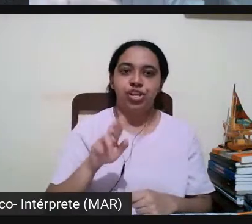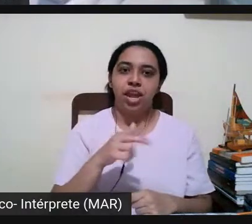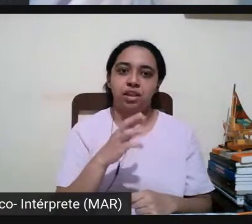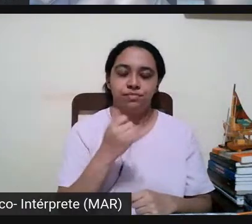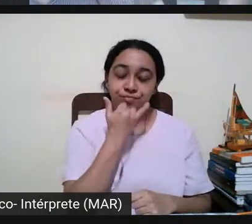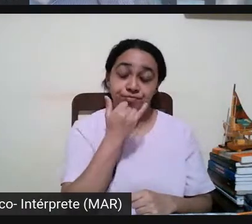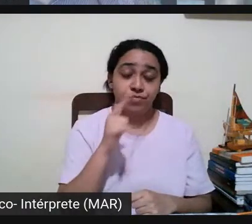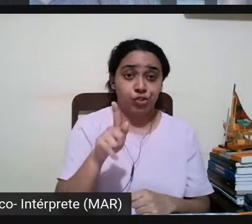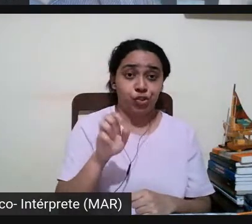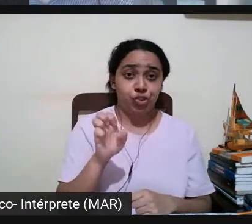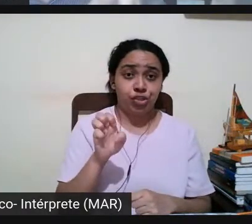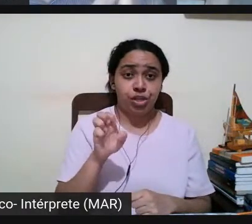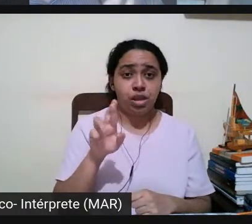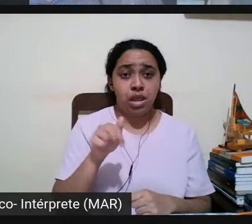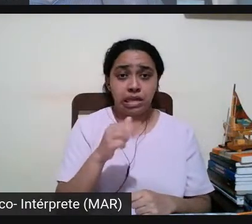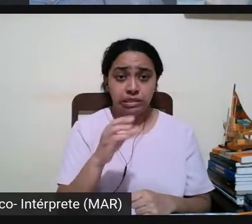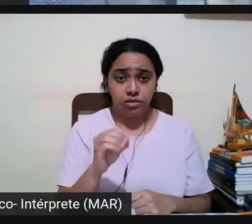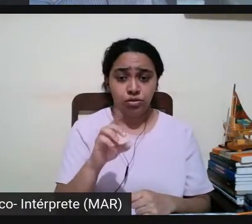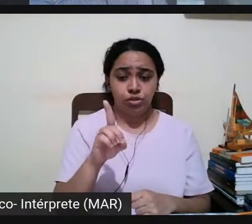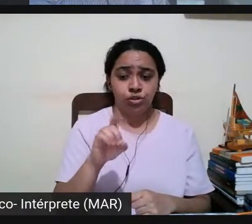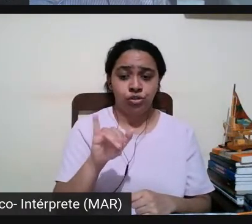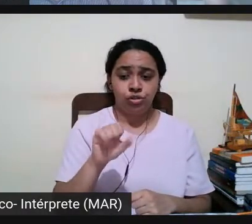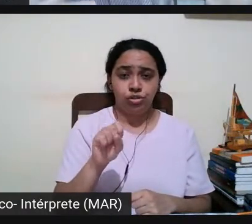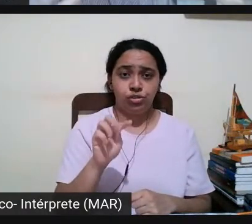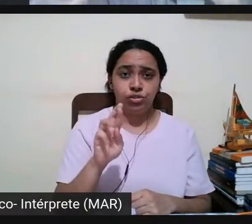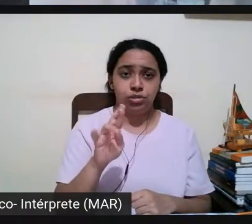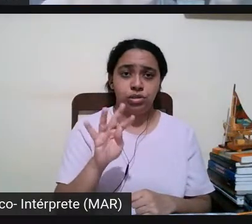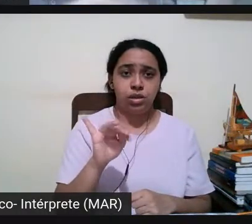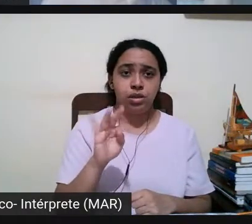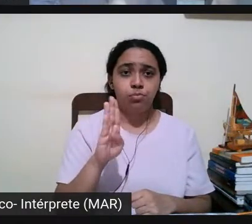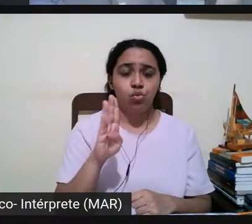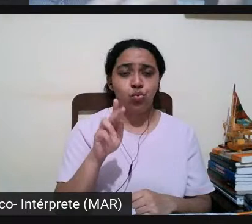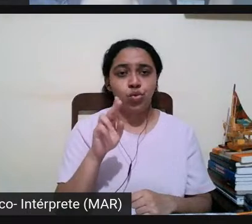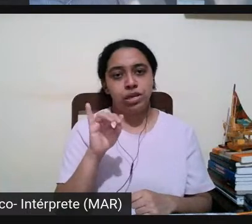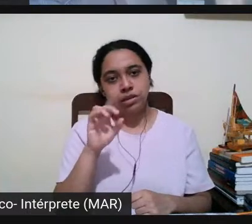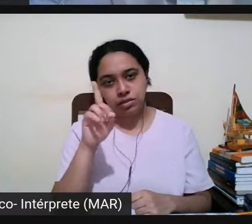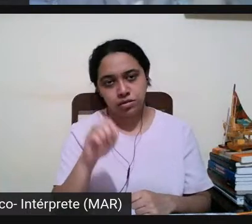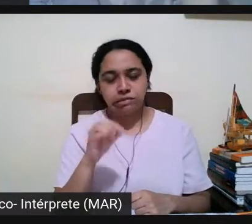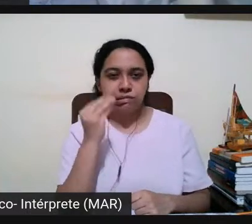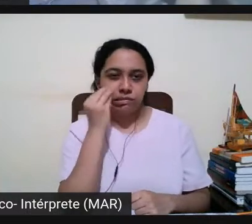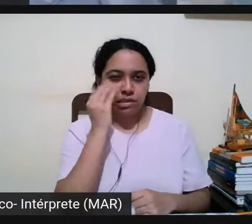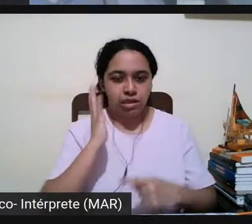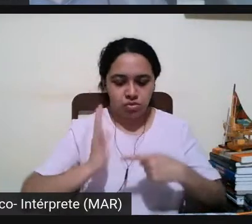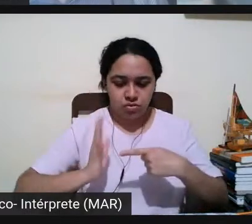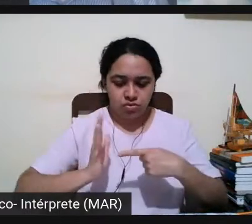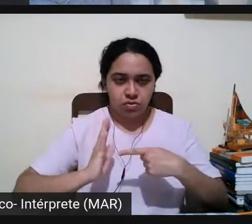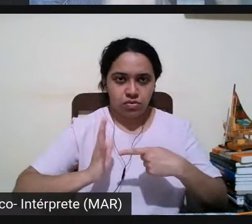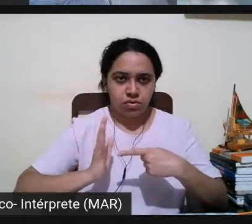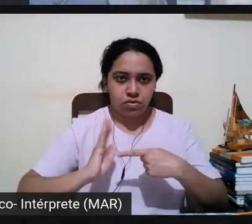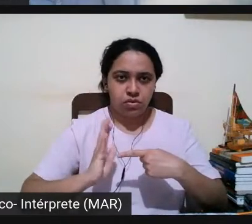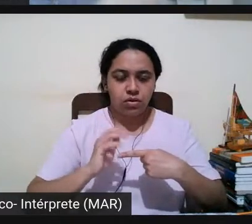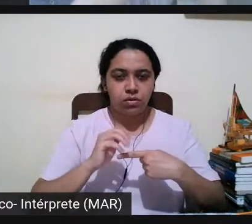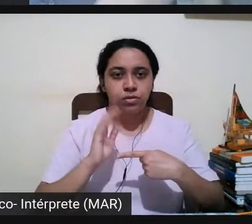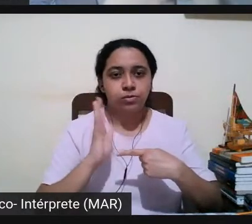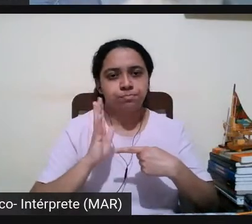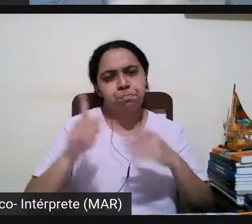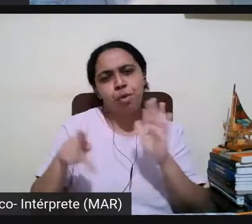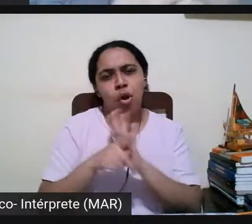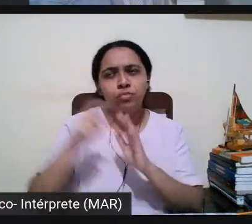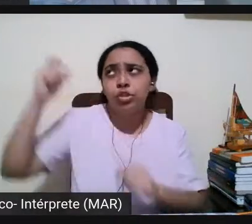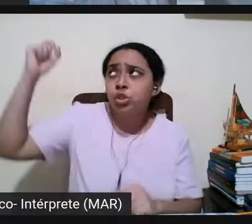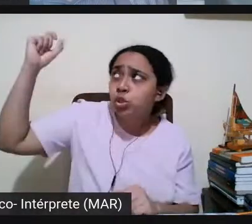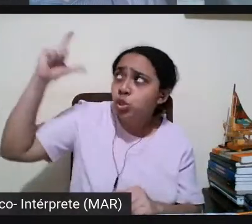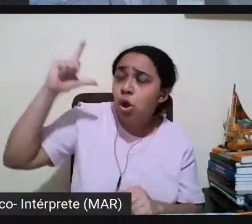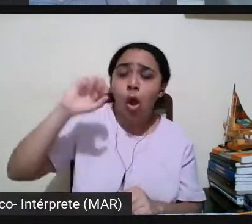que você pode na verdade adotar instalar equipamentos de geração de energia solar o